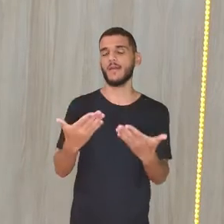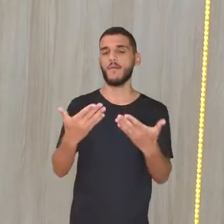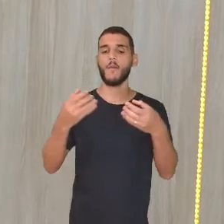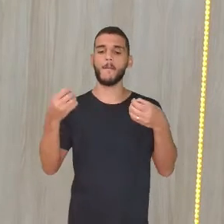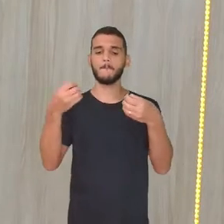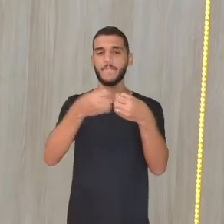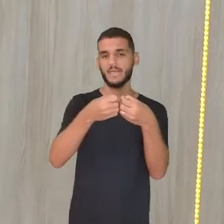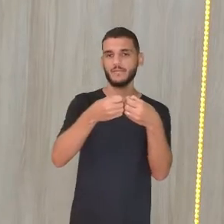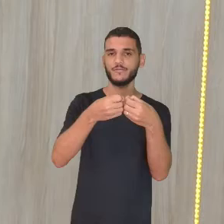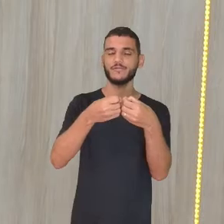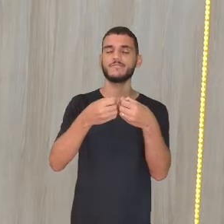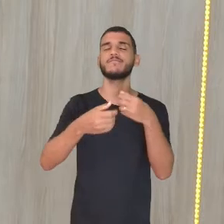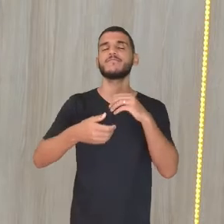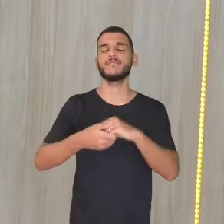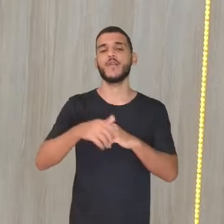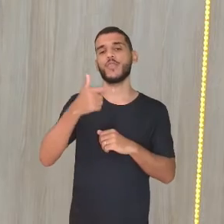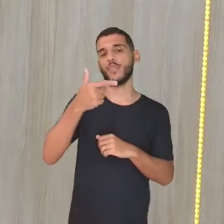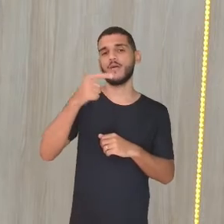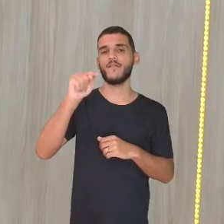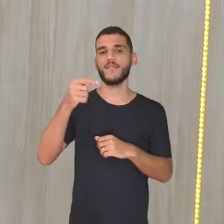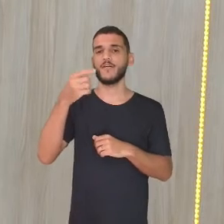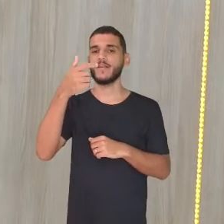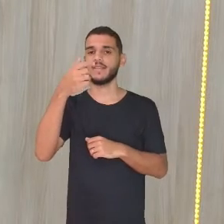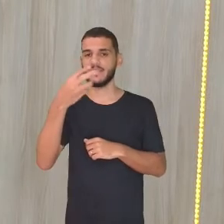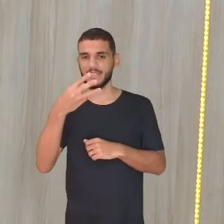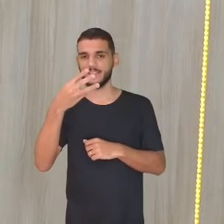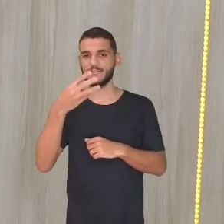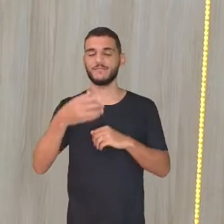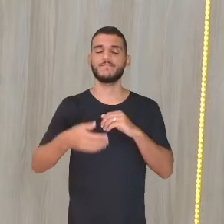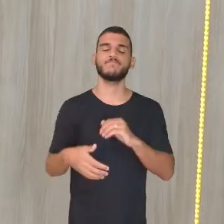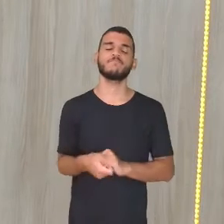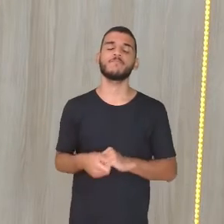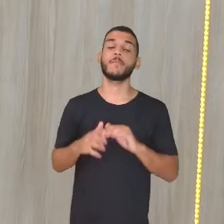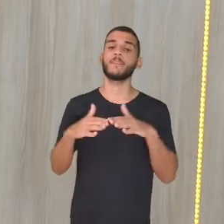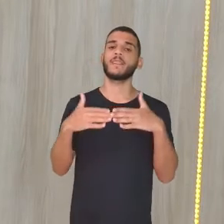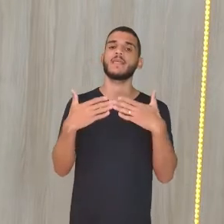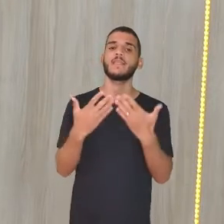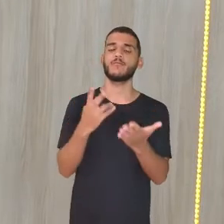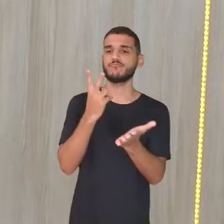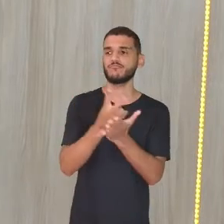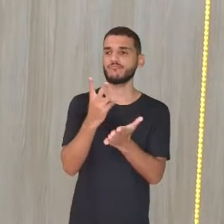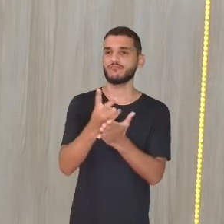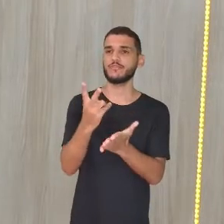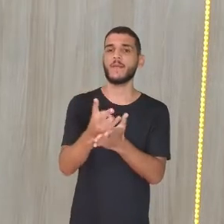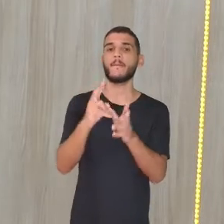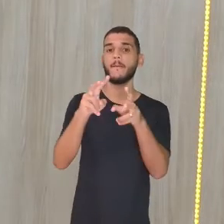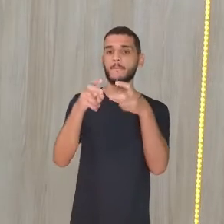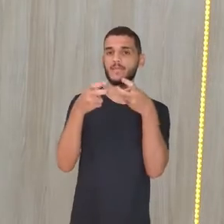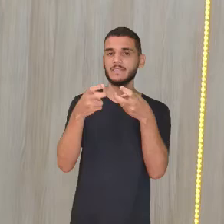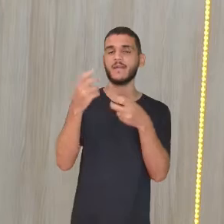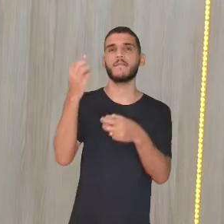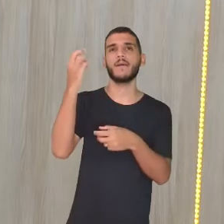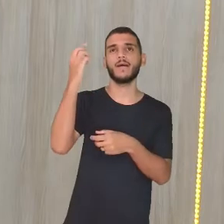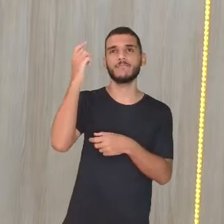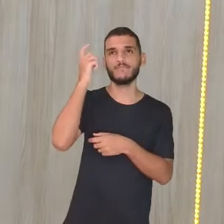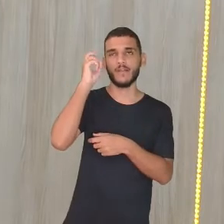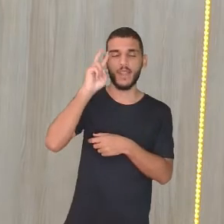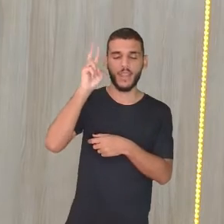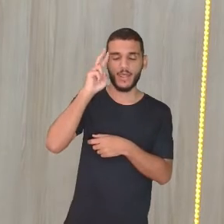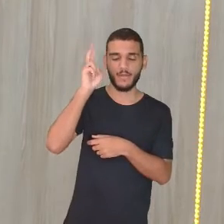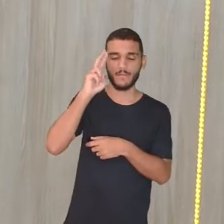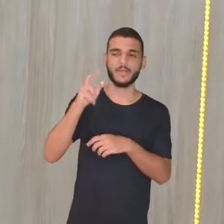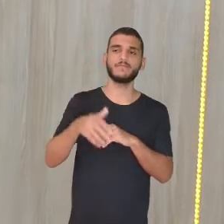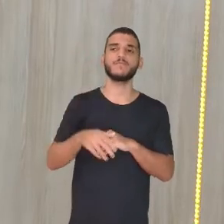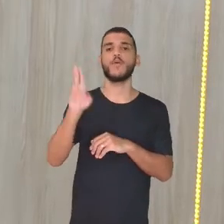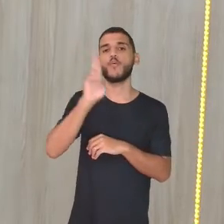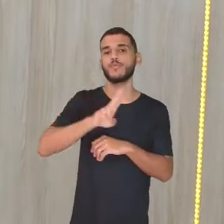aproxima o número 2,3 para o 2, certo? Então, sempre tem aí isso em mente. A gente vai utilizar